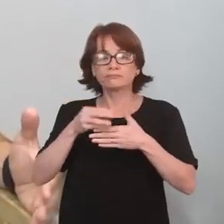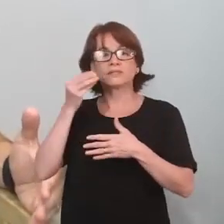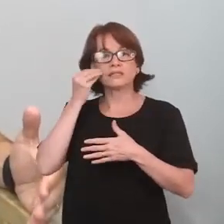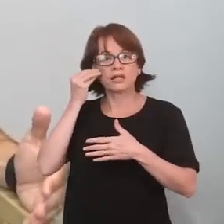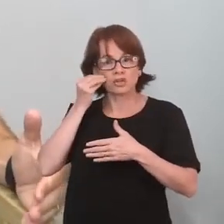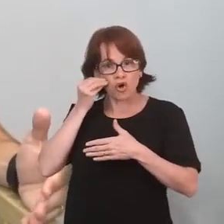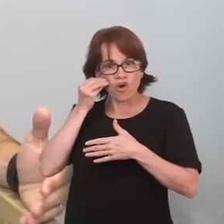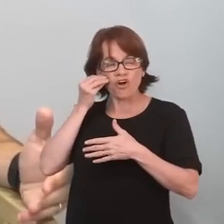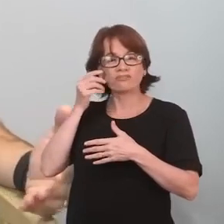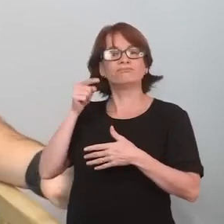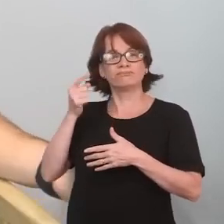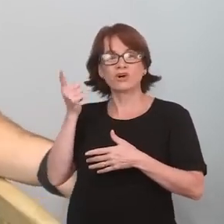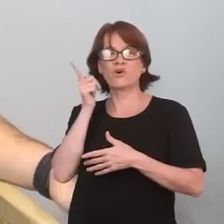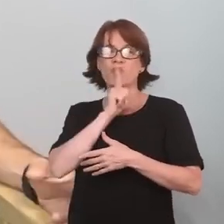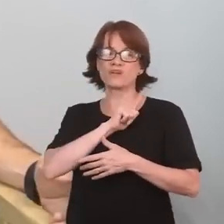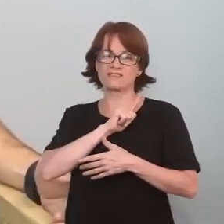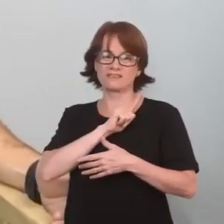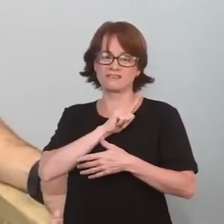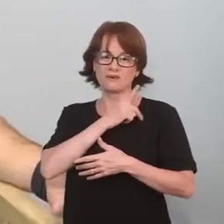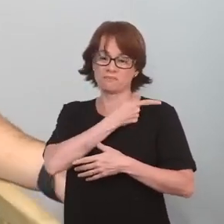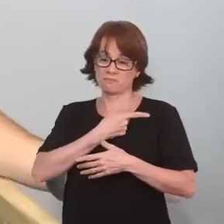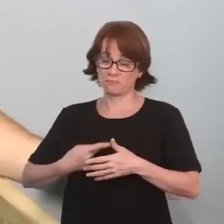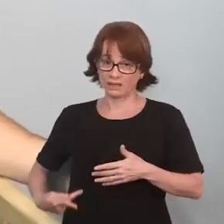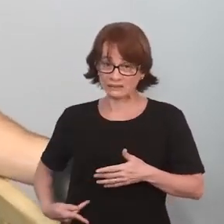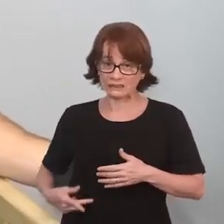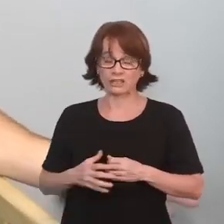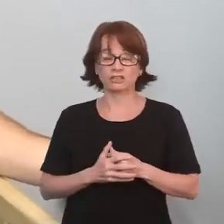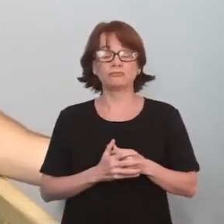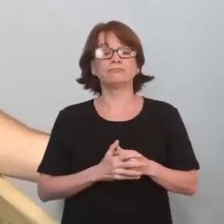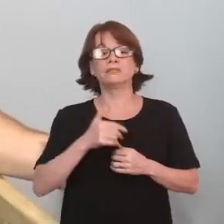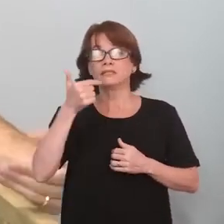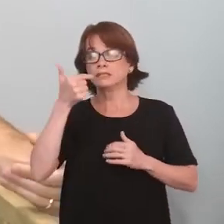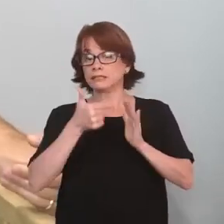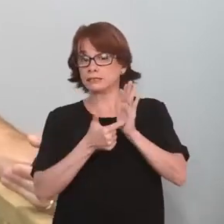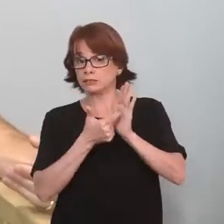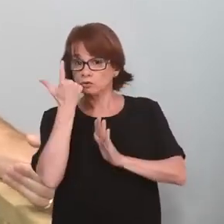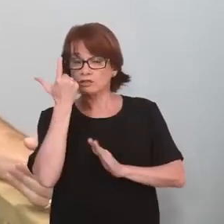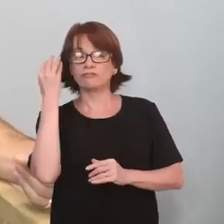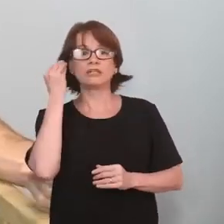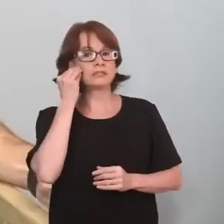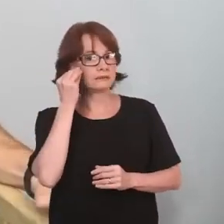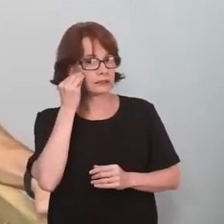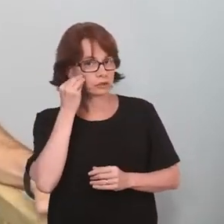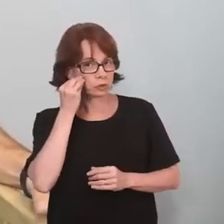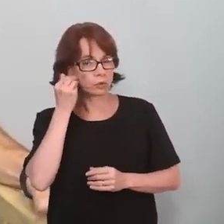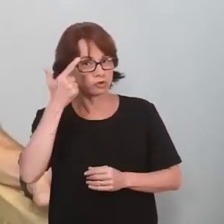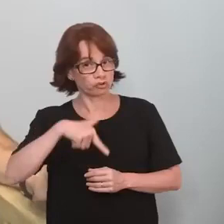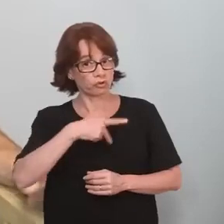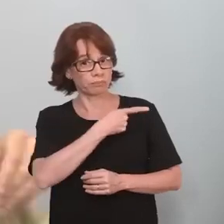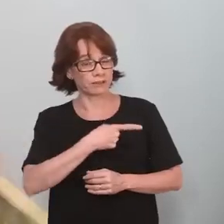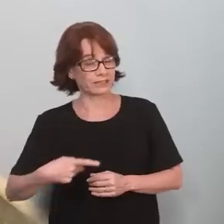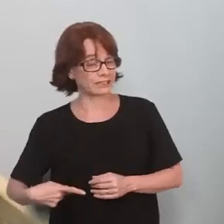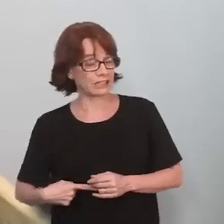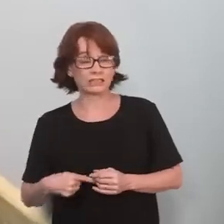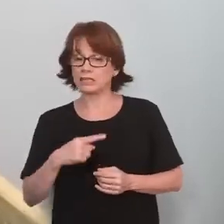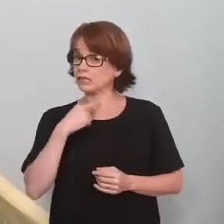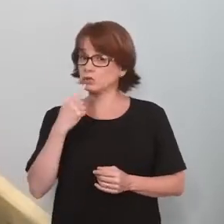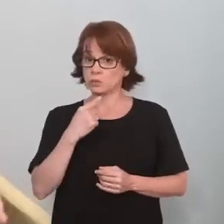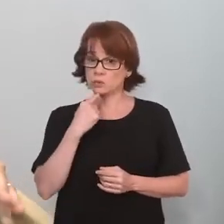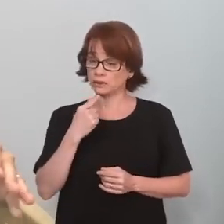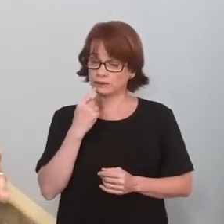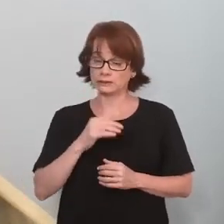Perdemos a eleição, ou pelo menos o resultado das urnas não foi o que nós esperávamos que fosse. Agora,